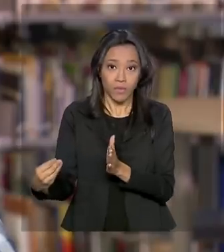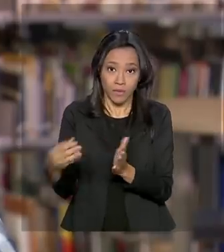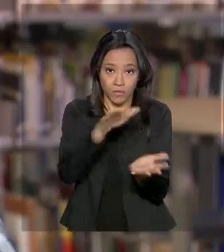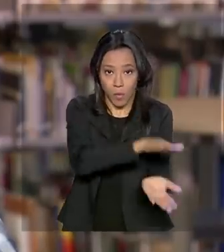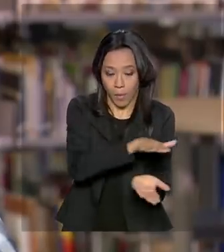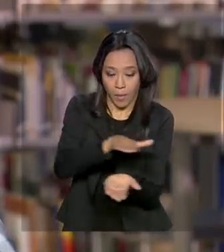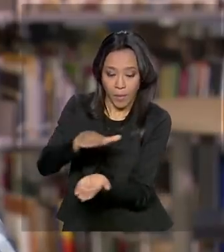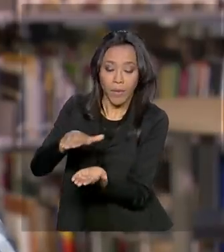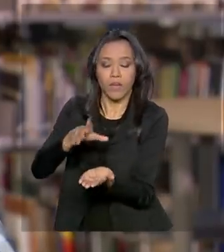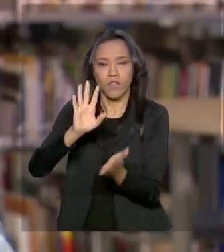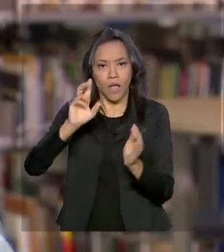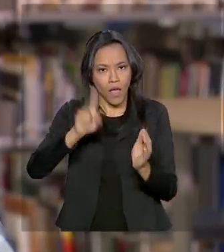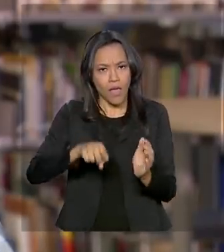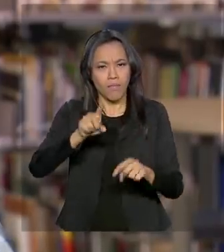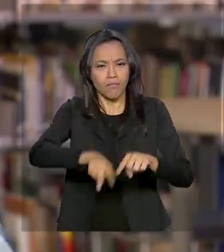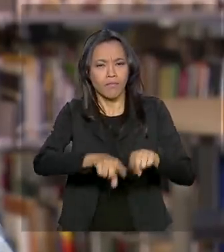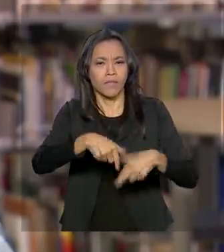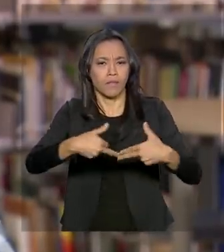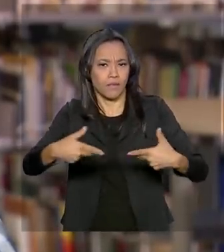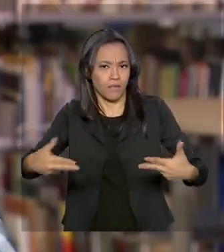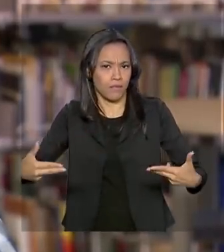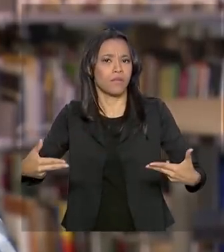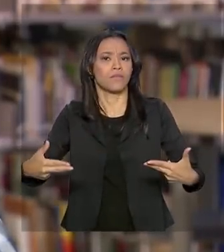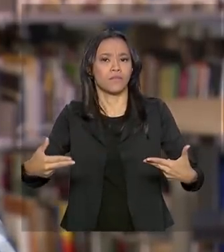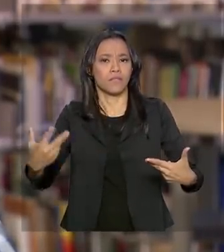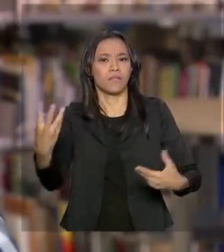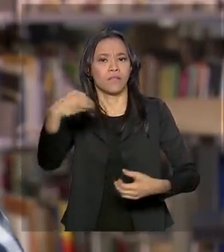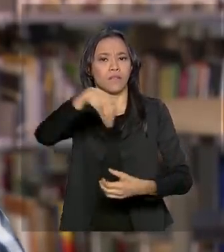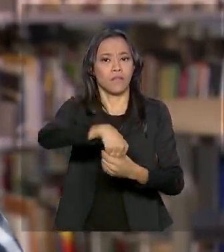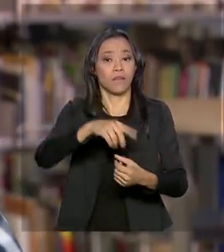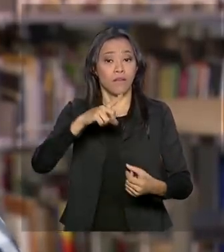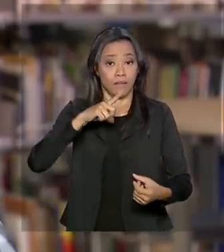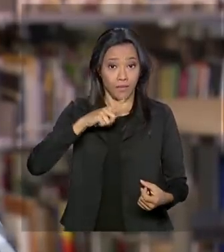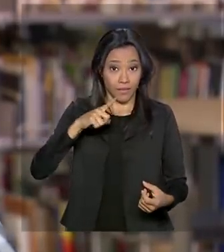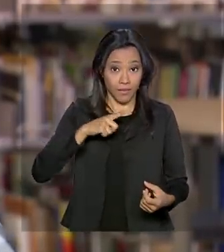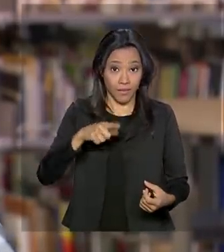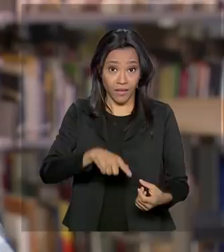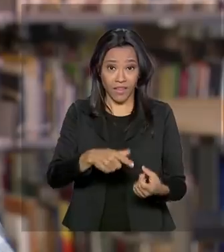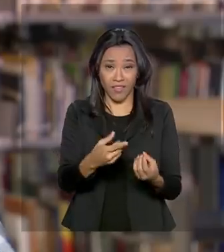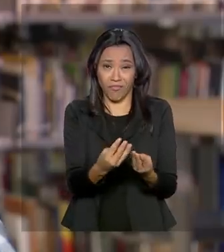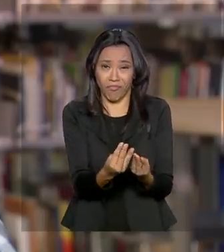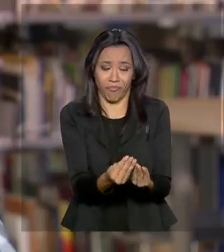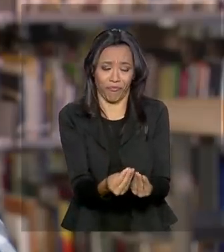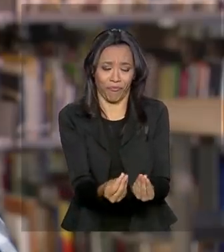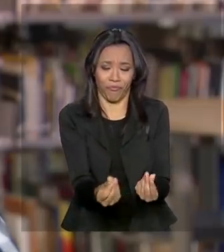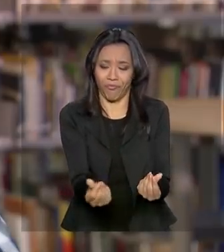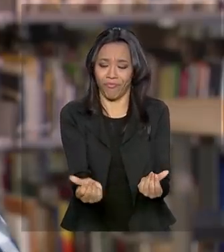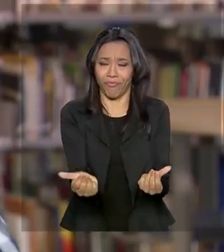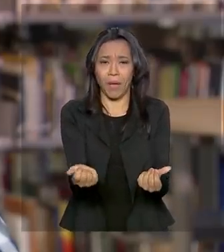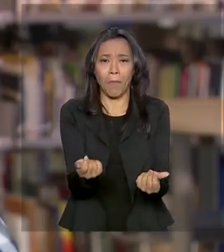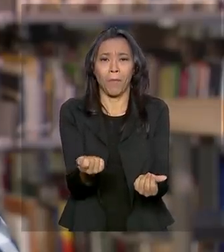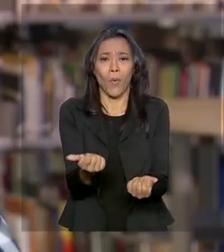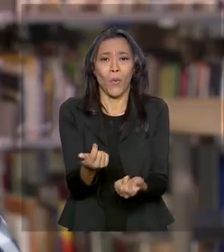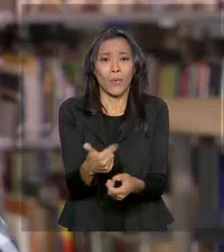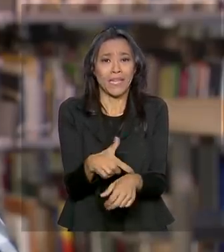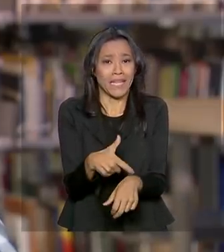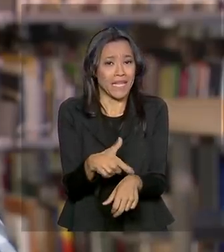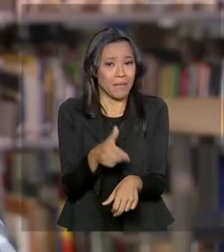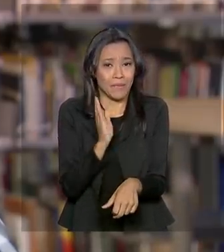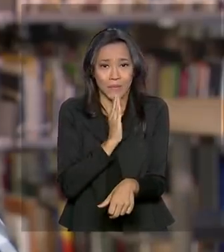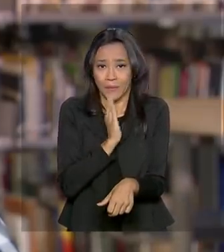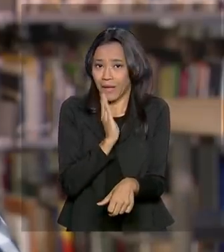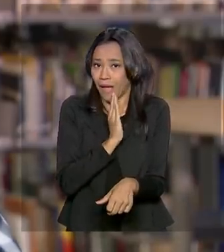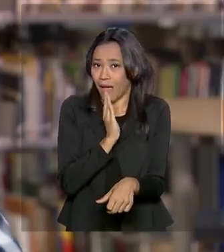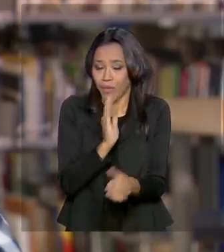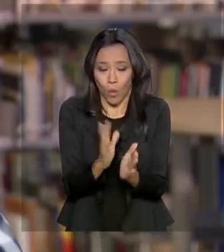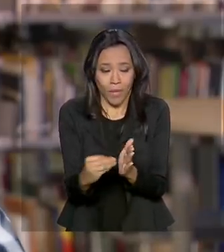programa ele foi construído focado nos materiais que tem um avançado estágio de interação que a gente tem pouco tempo para atuar